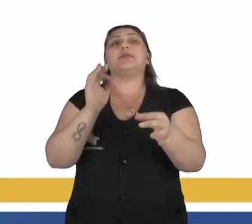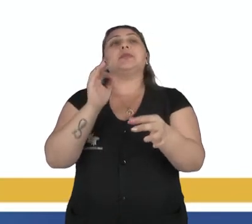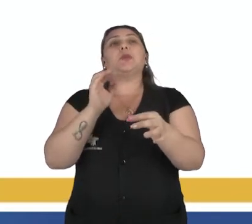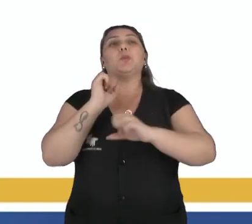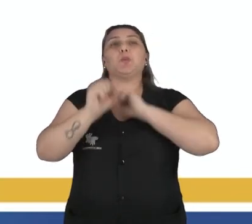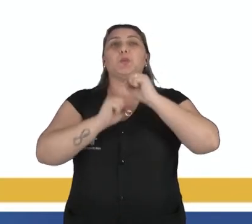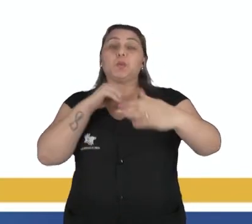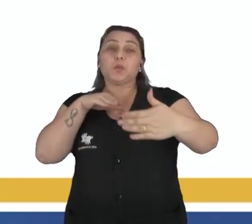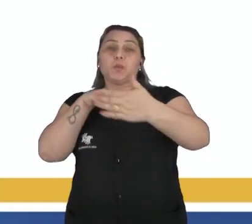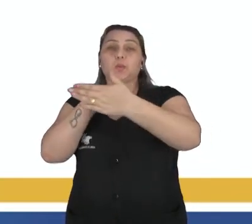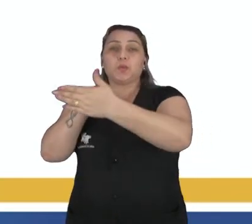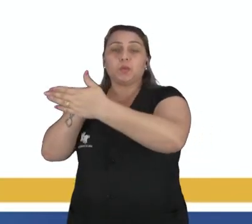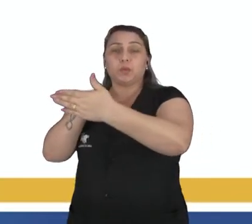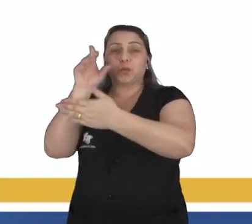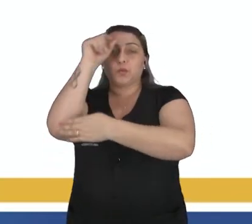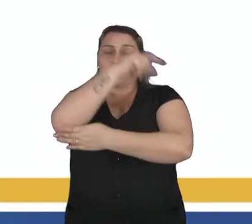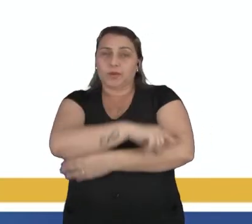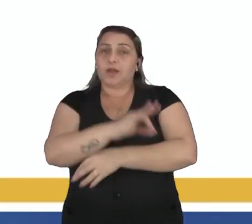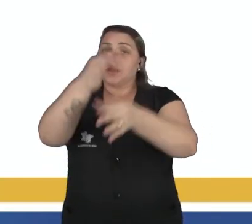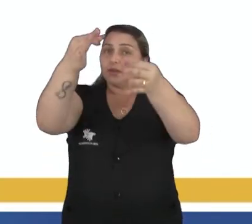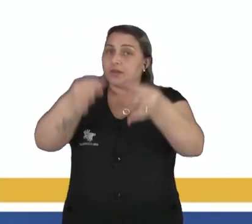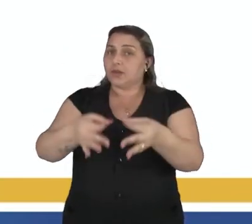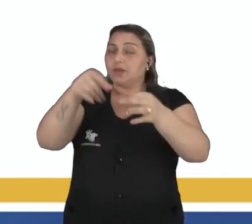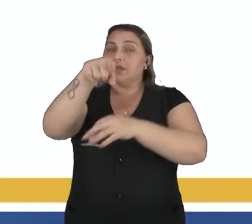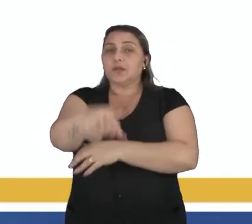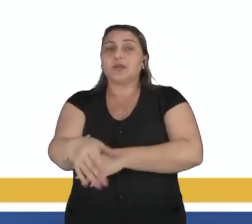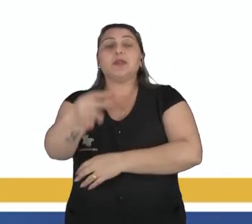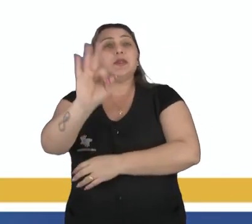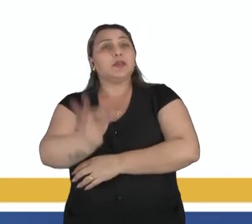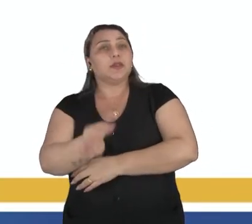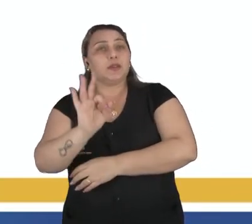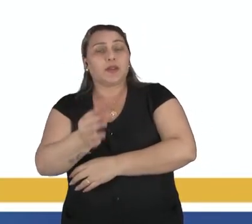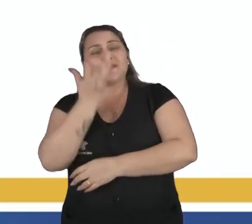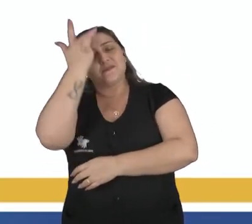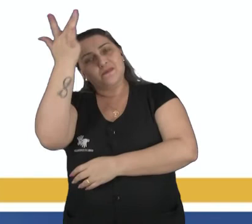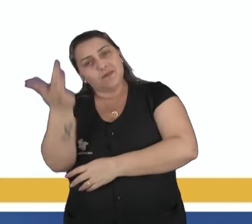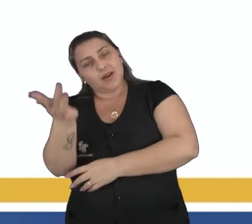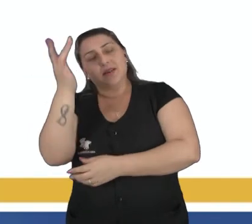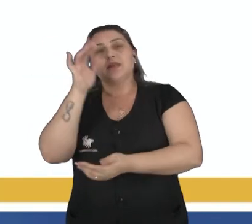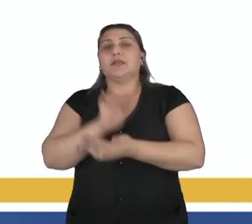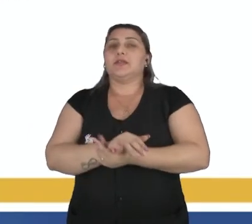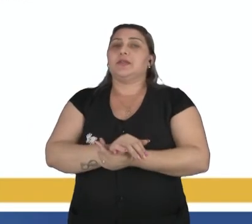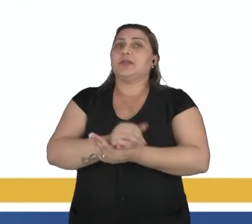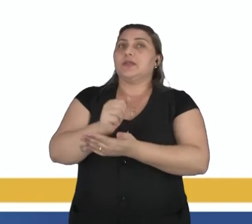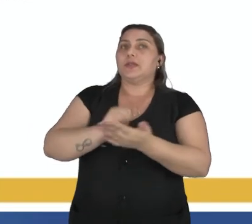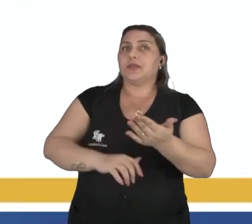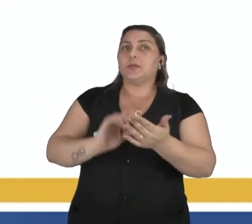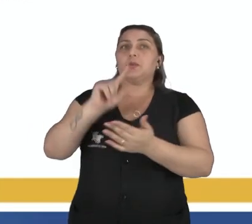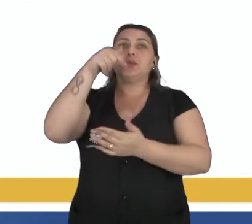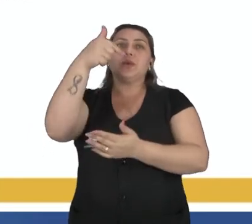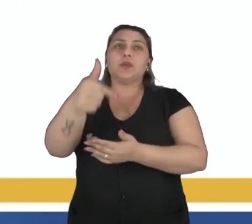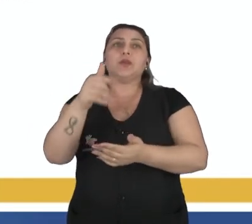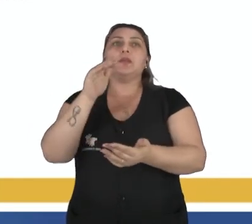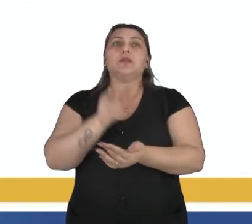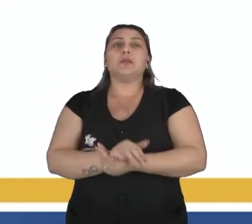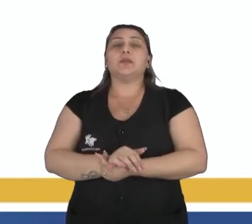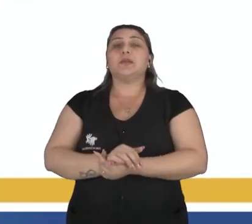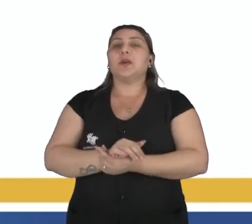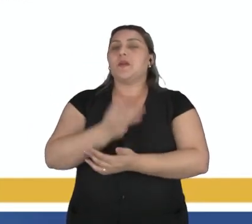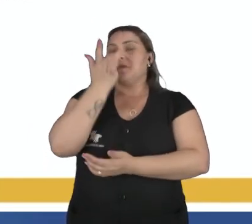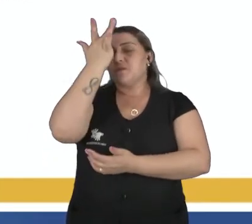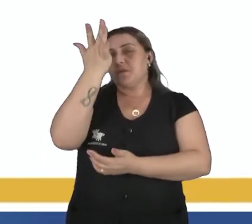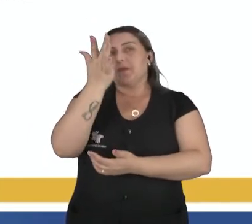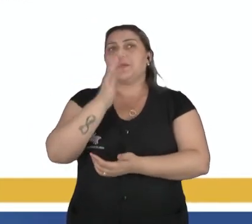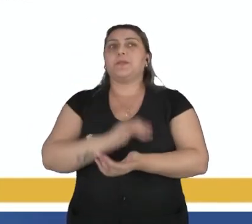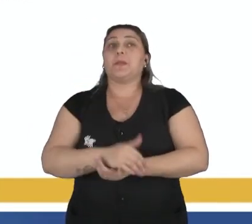obstáculos, está correto, você acertou. Foi bem fácil, né, gente, se exercitando. Então vamos para o próximo, já que o primeiro foi